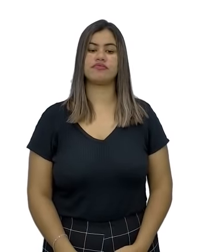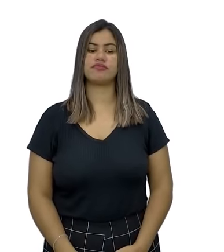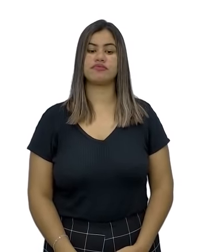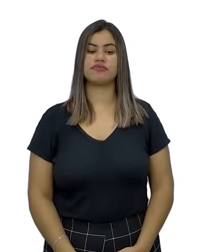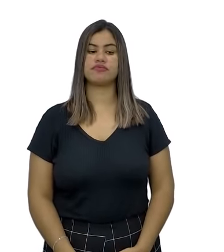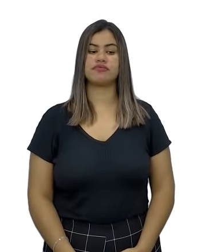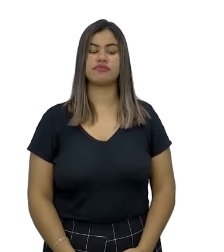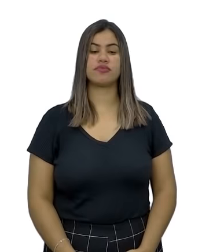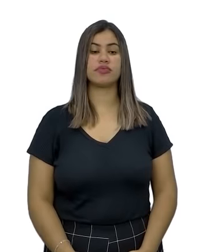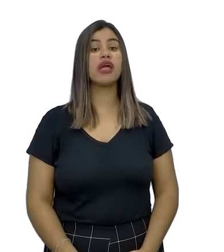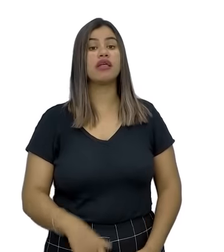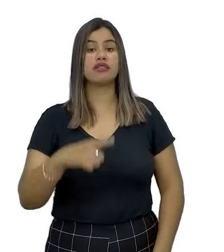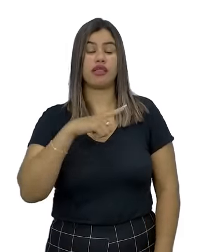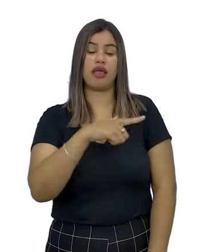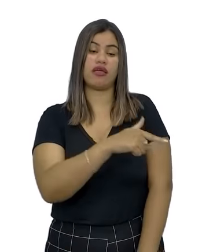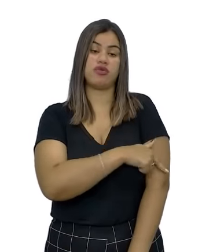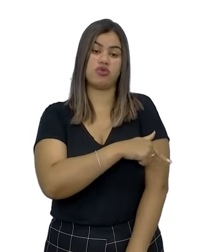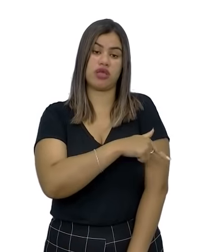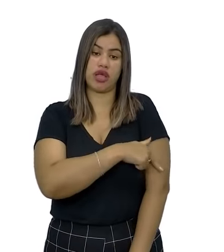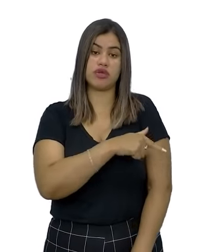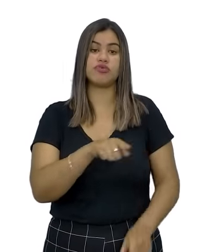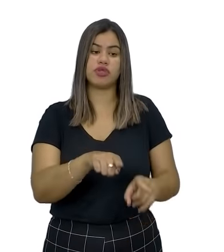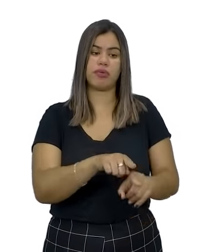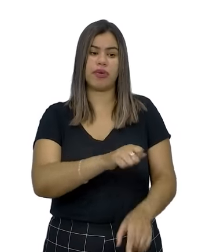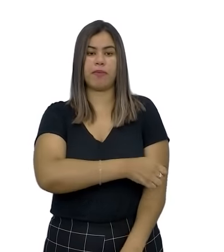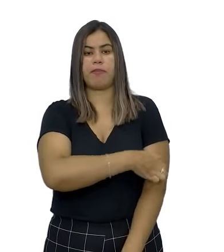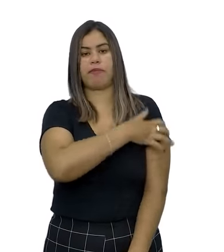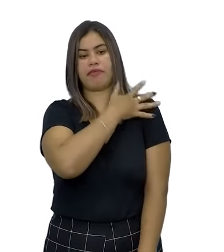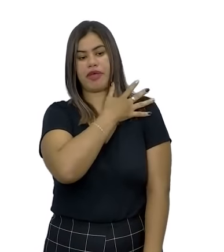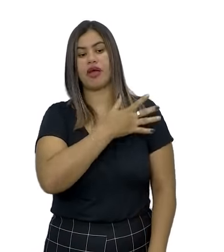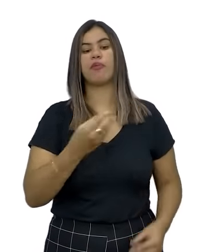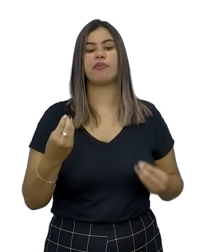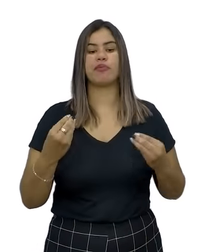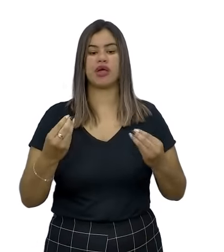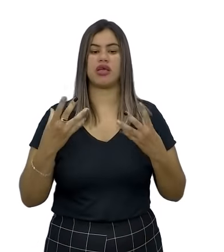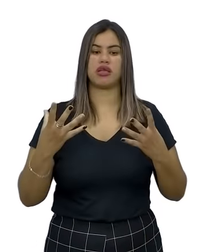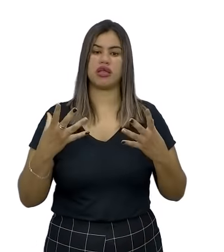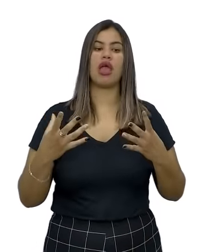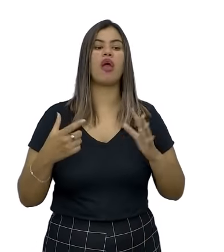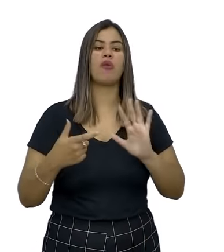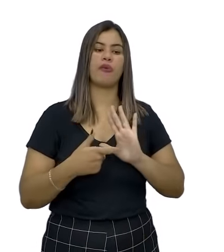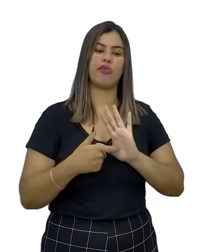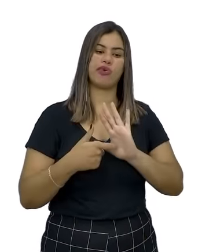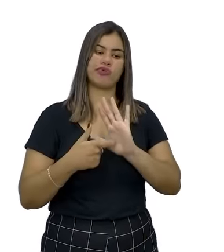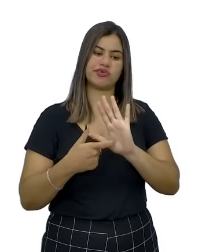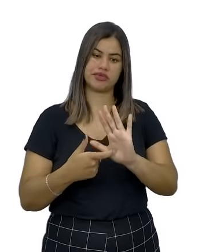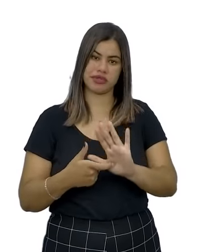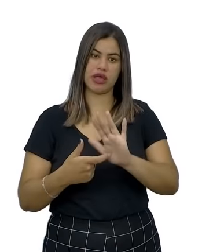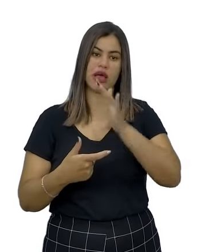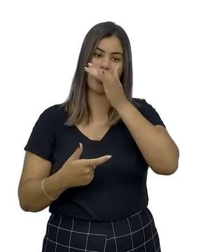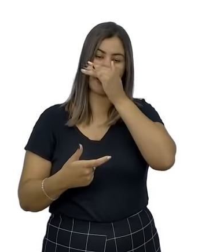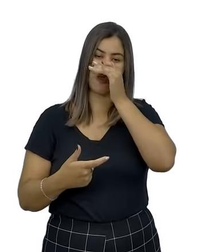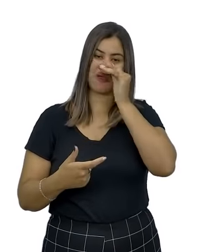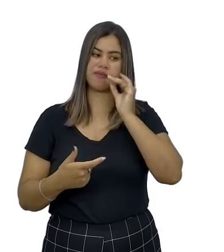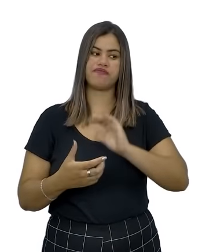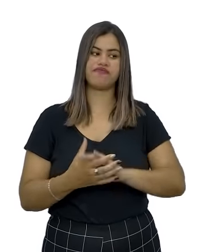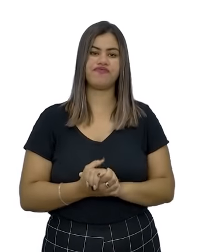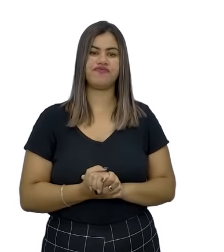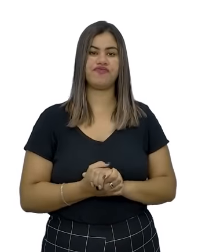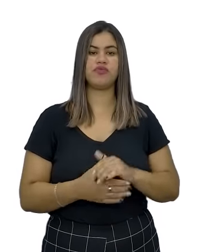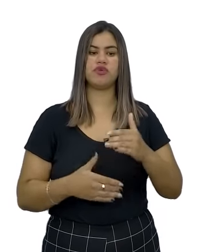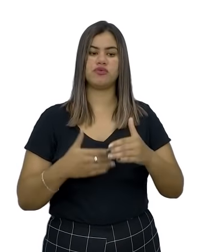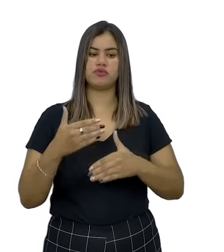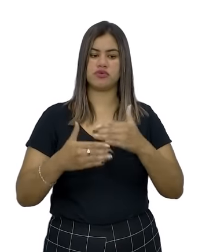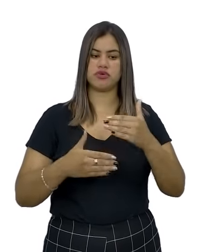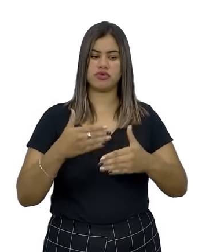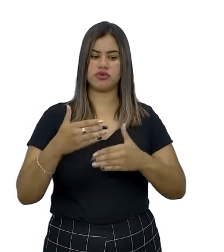os anos. Todos os anos a gente consegue um problema para levar para ser o problema gerador desse processo